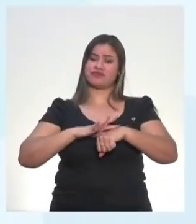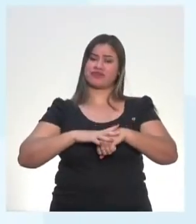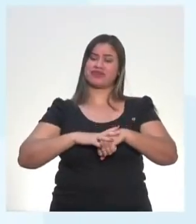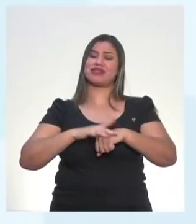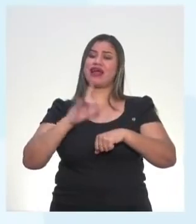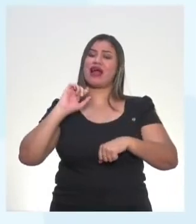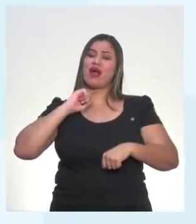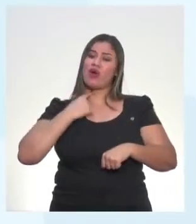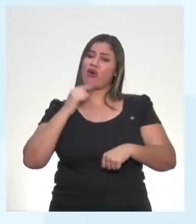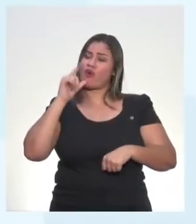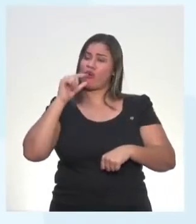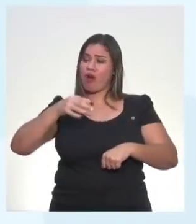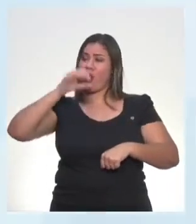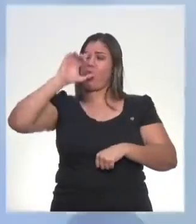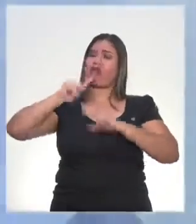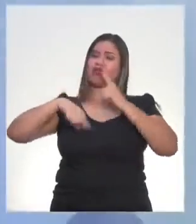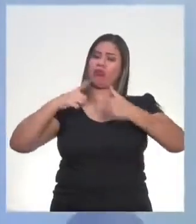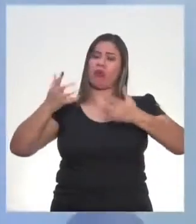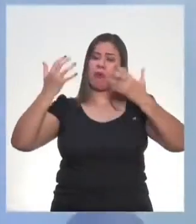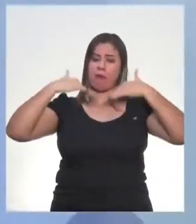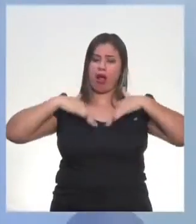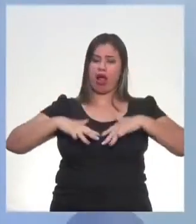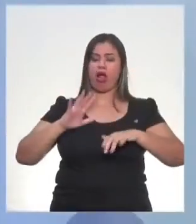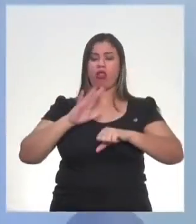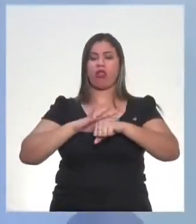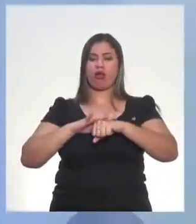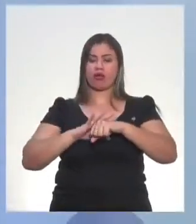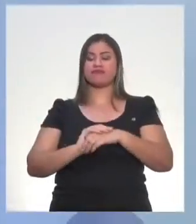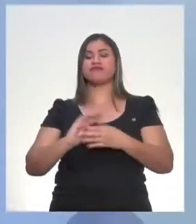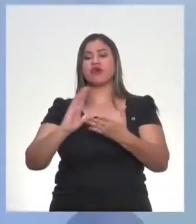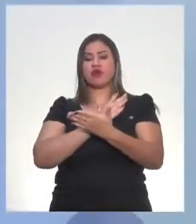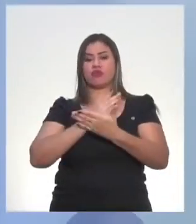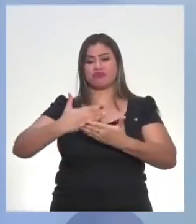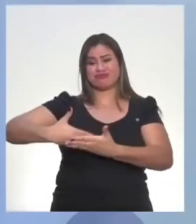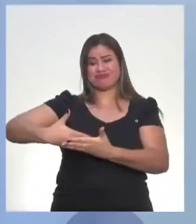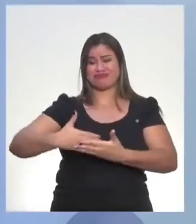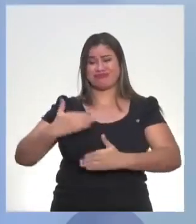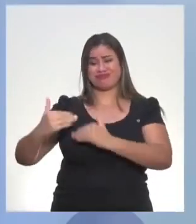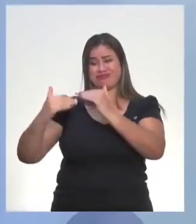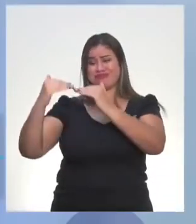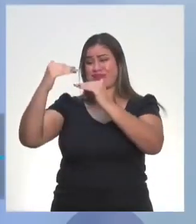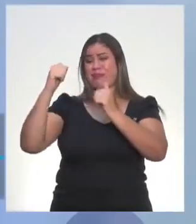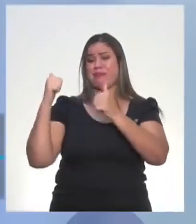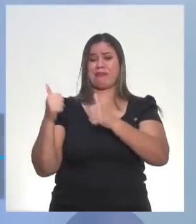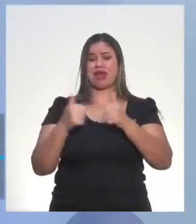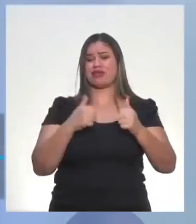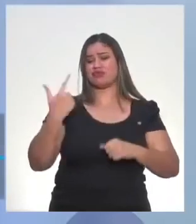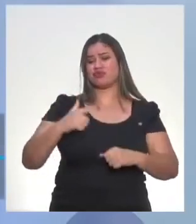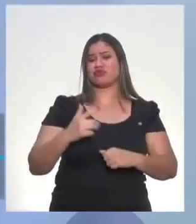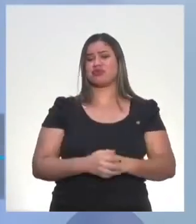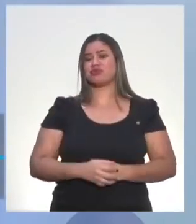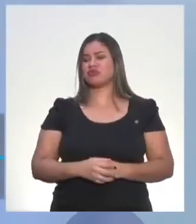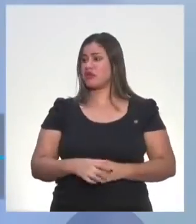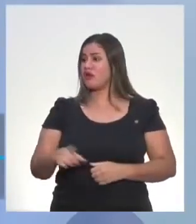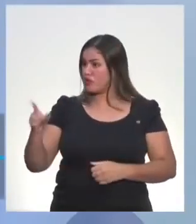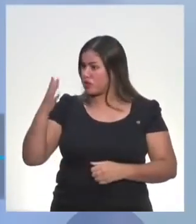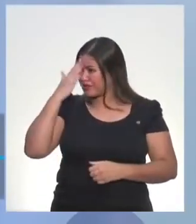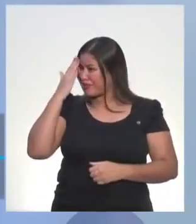tem doença. E afeta o desenvolvimento infantil em algumas regiões. Aí, professor Fácio, você sabia que acontecia tudo